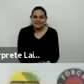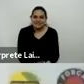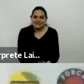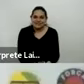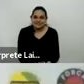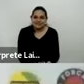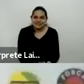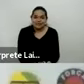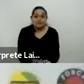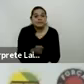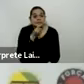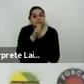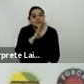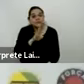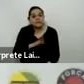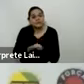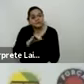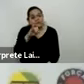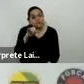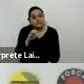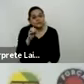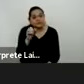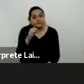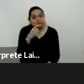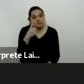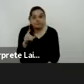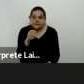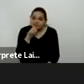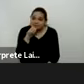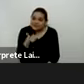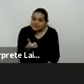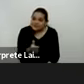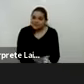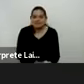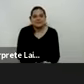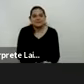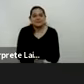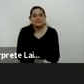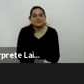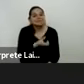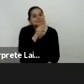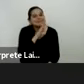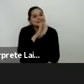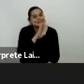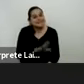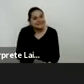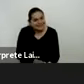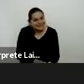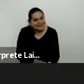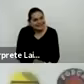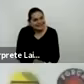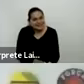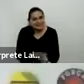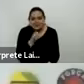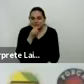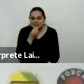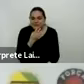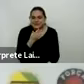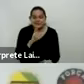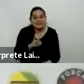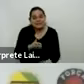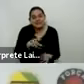Boa tarde, João. Como está você? Boa tarde, Gilce. Tudo bem, tudo indo. Tudo indo,